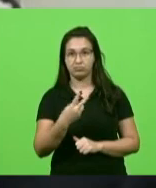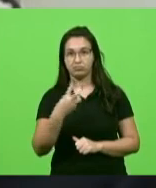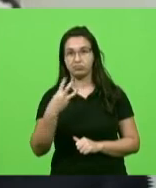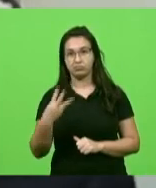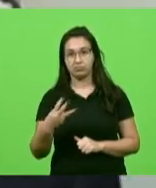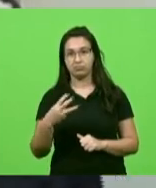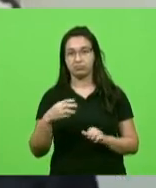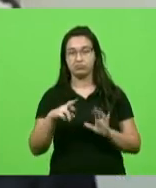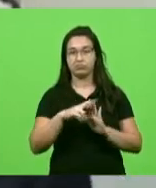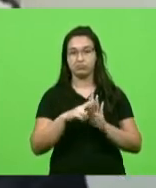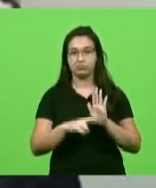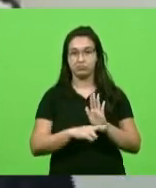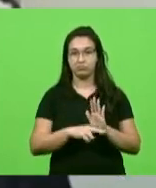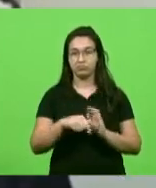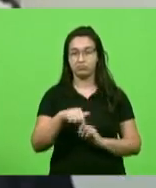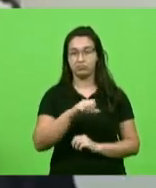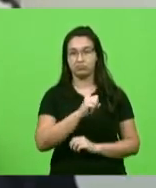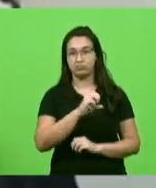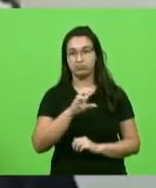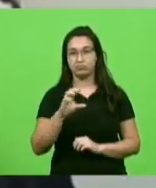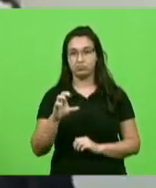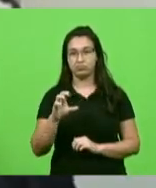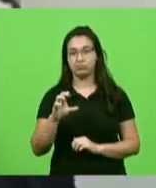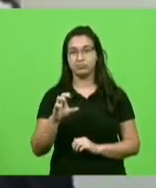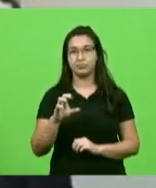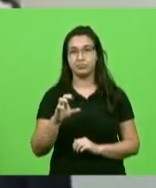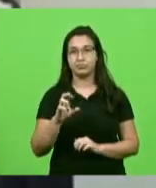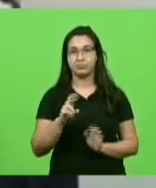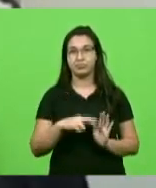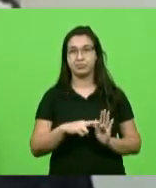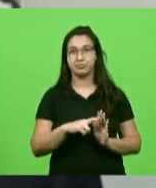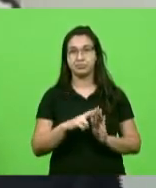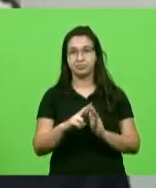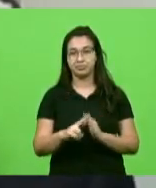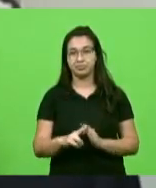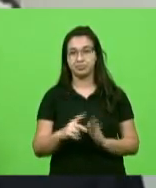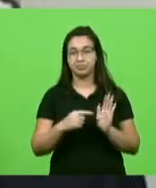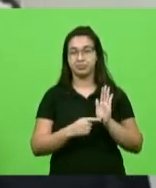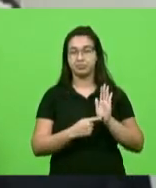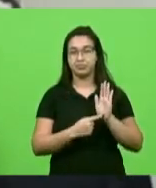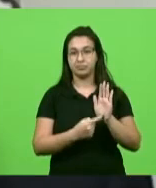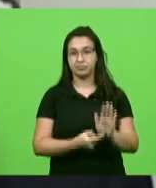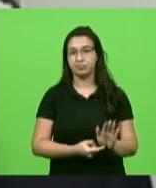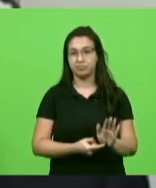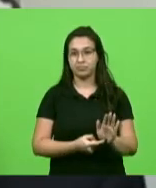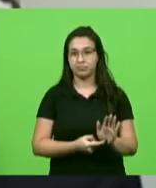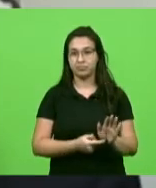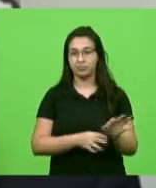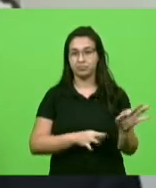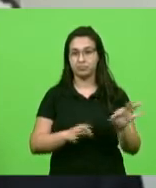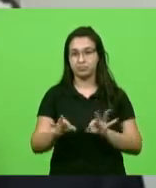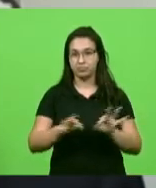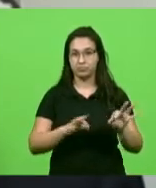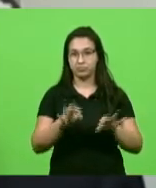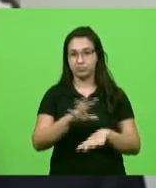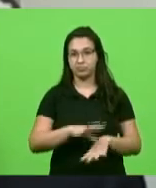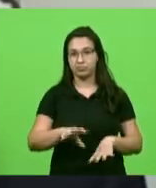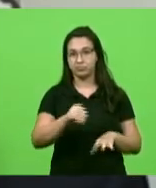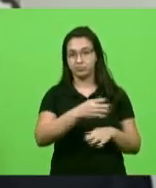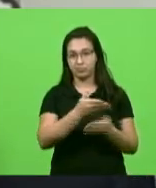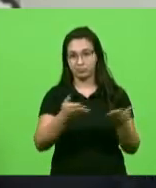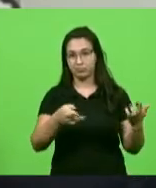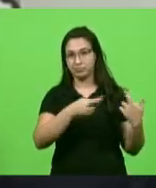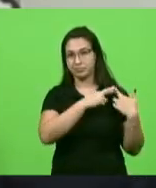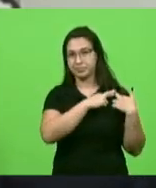interno da Assembleia Legislativa do Estado de Santa Catarina a apresentação que trata da denúncia elaborada por seus